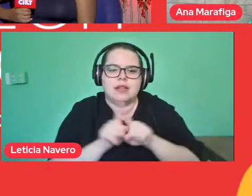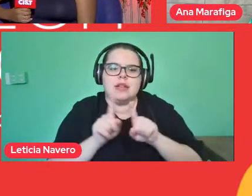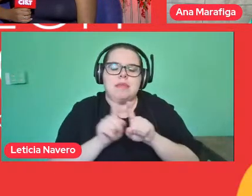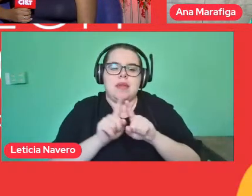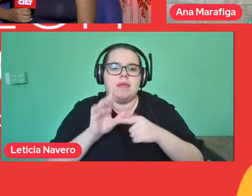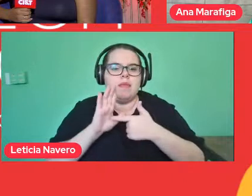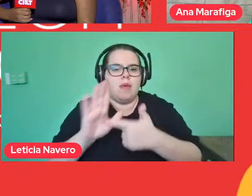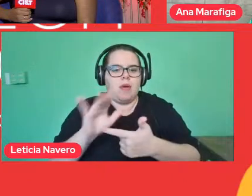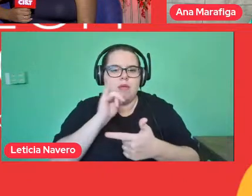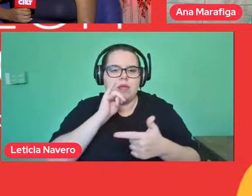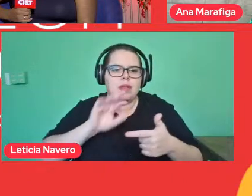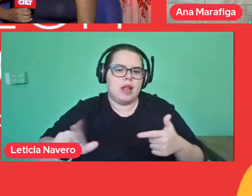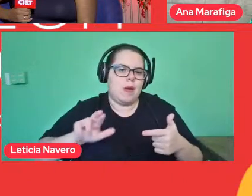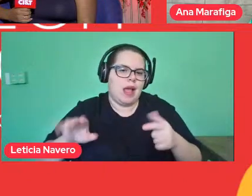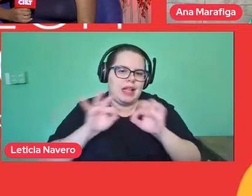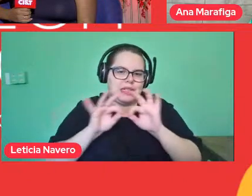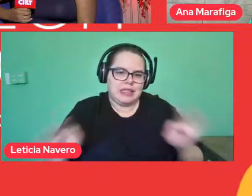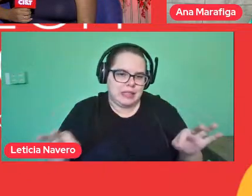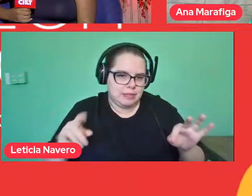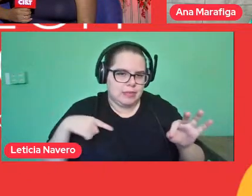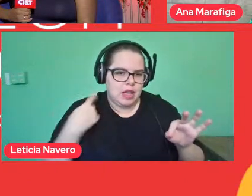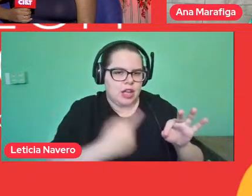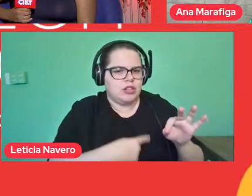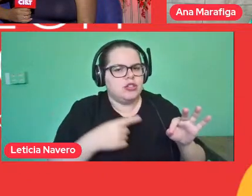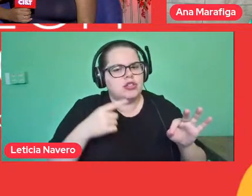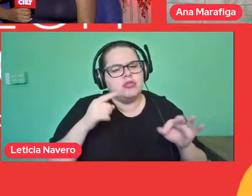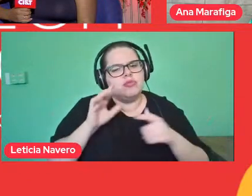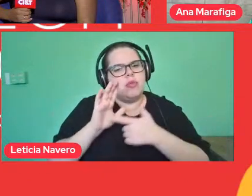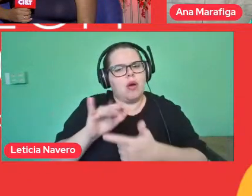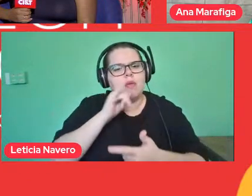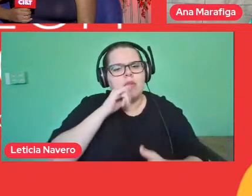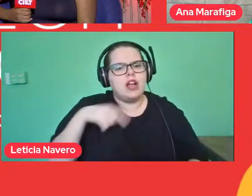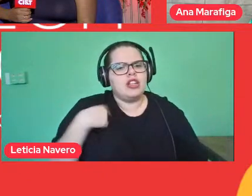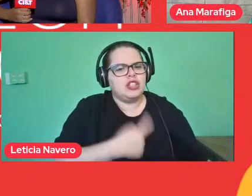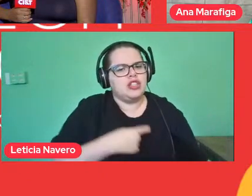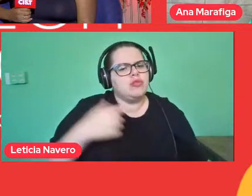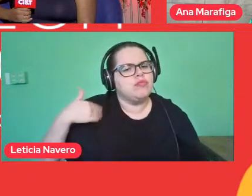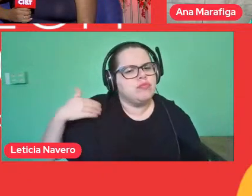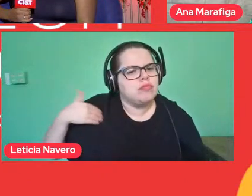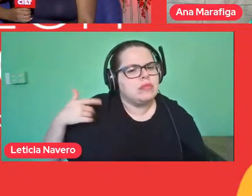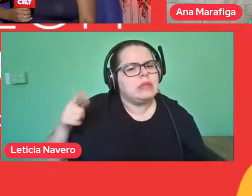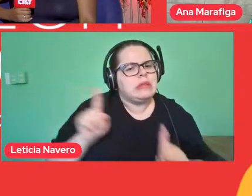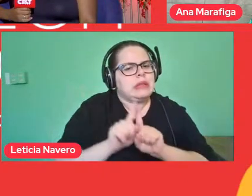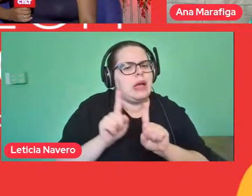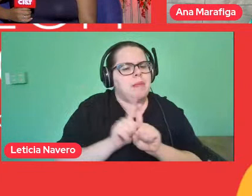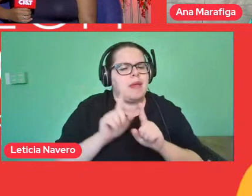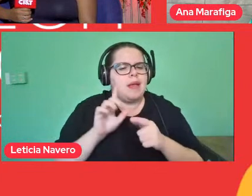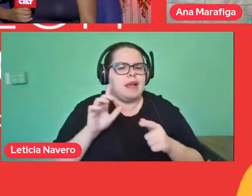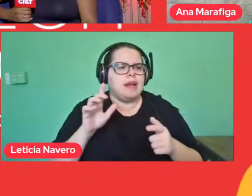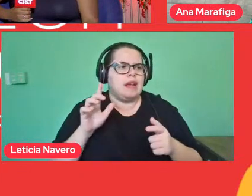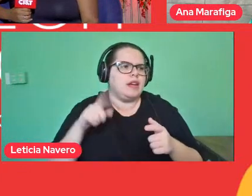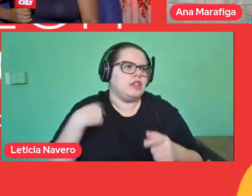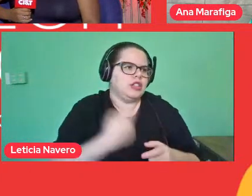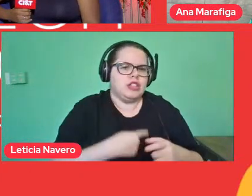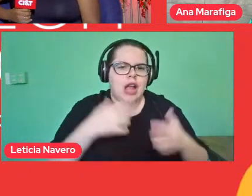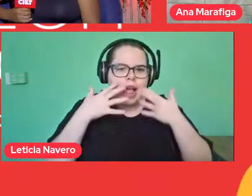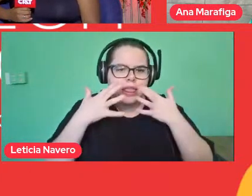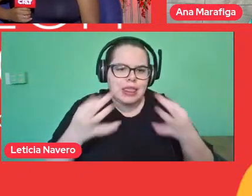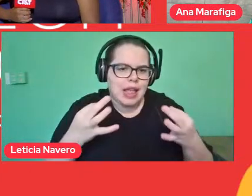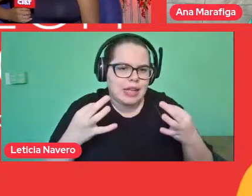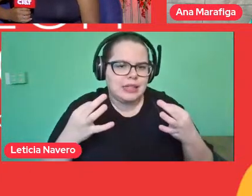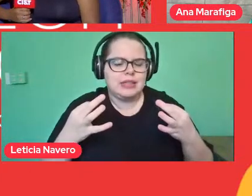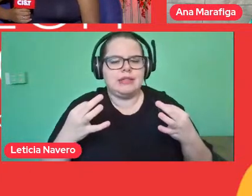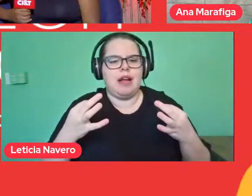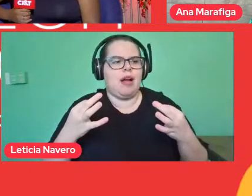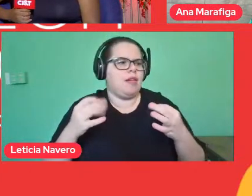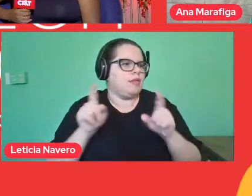intensamente não é simples. Né? A gente, como a gente falou, as meninas falaram aqui, a gente se cobra muito. Será que eu estou dando a atenção que eu preciso? Será que